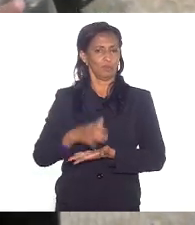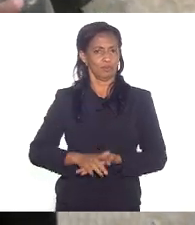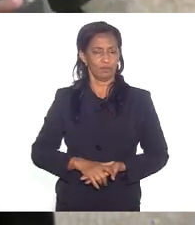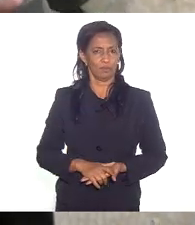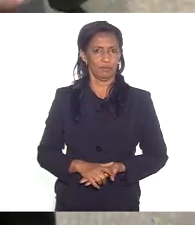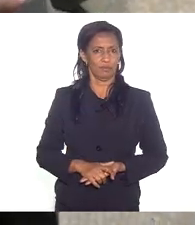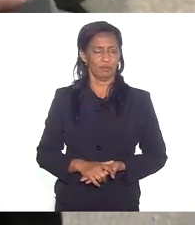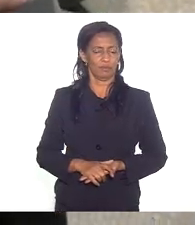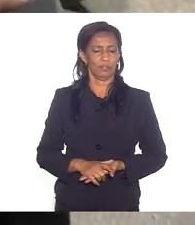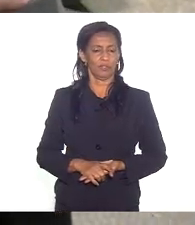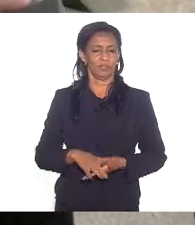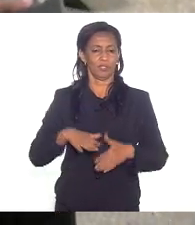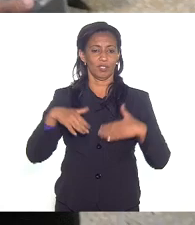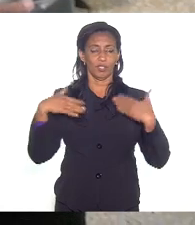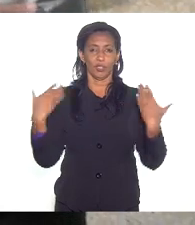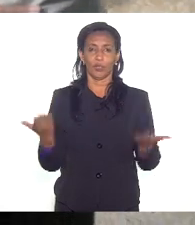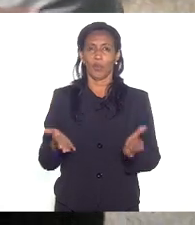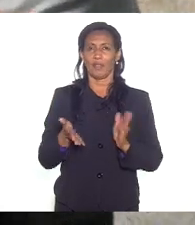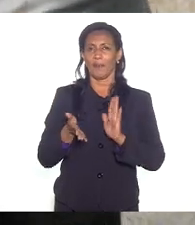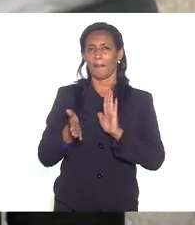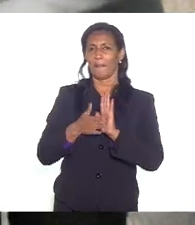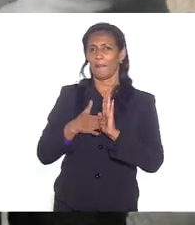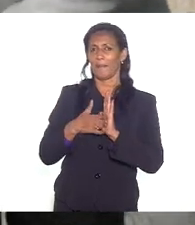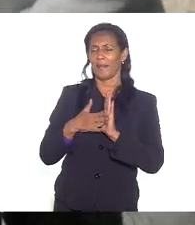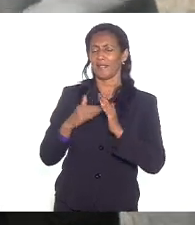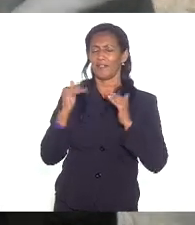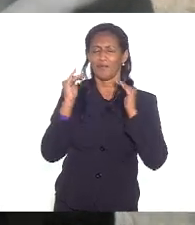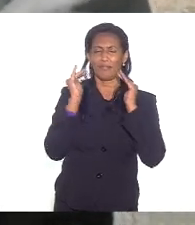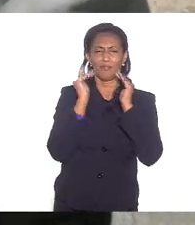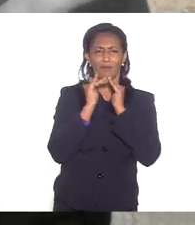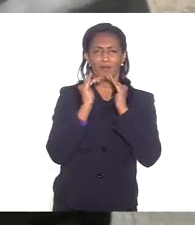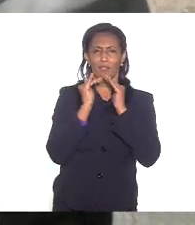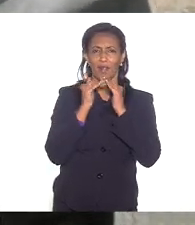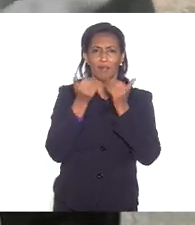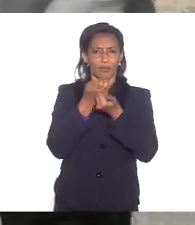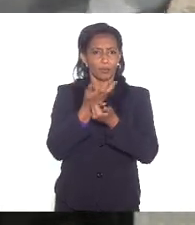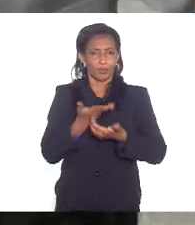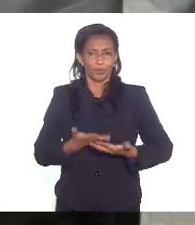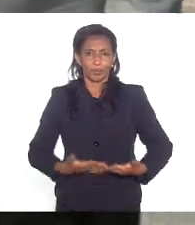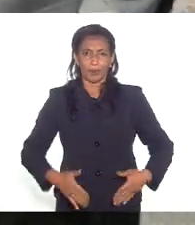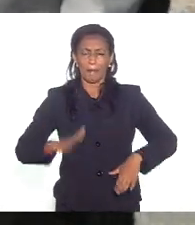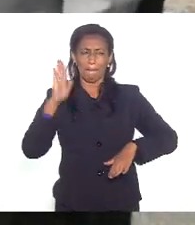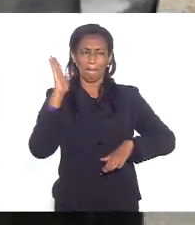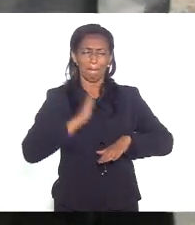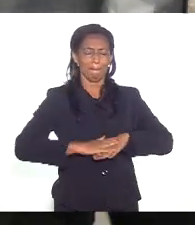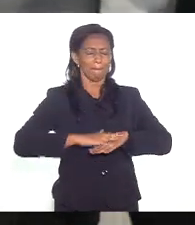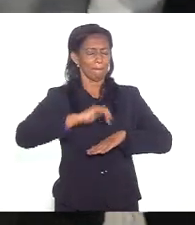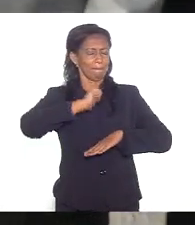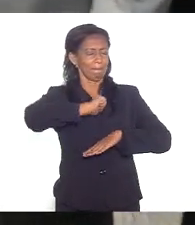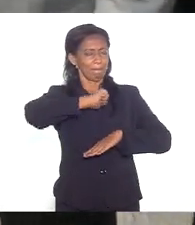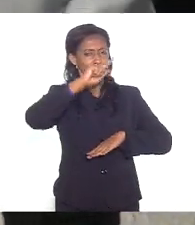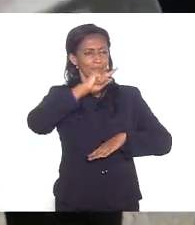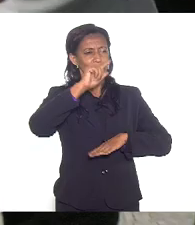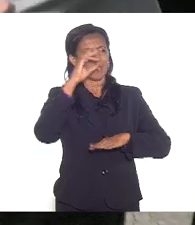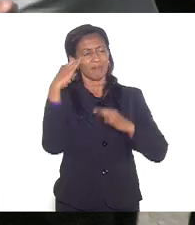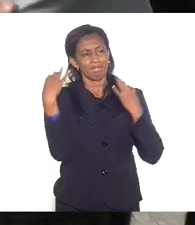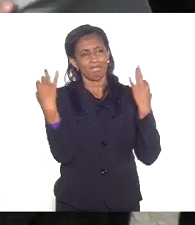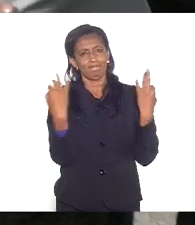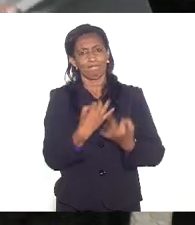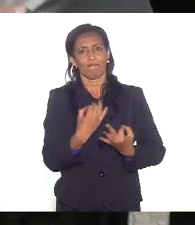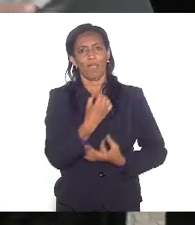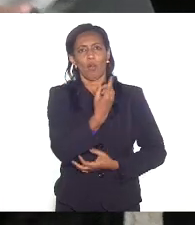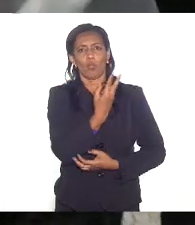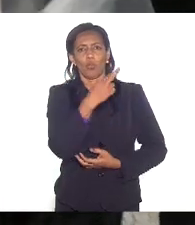de estar dando parecer favorável foi uma homenagem mais do que justa adotou dos